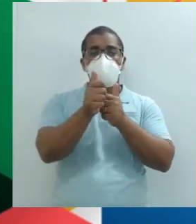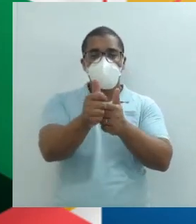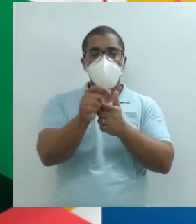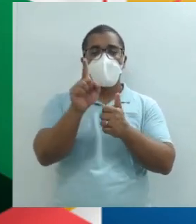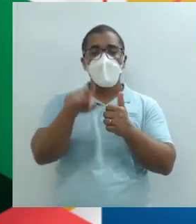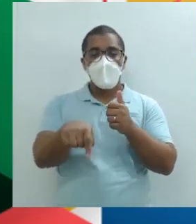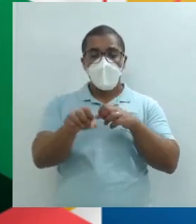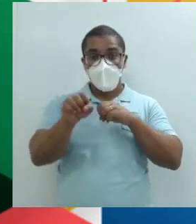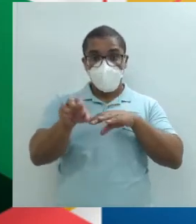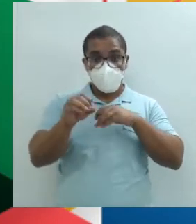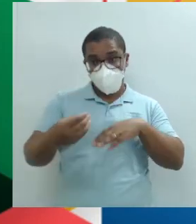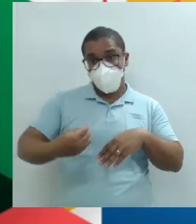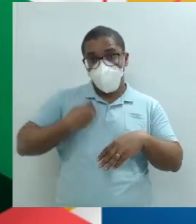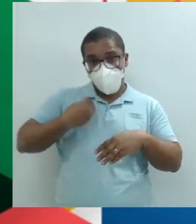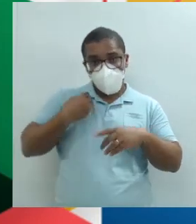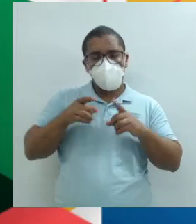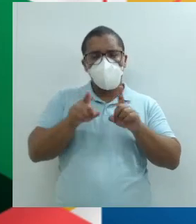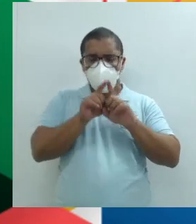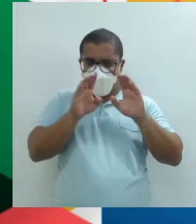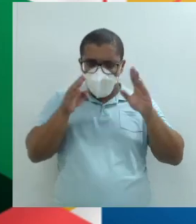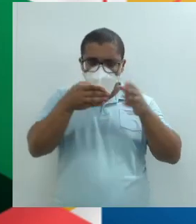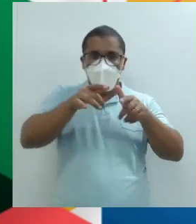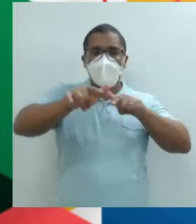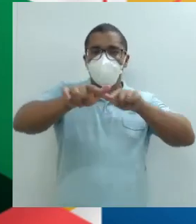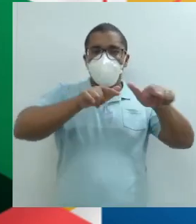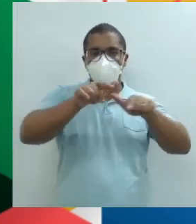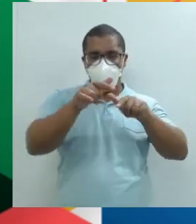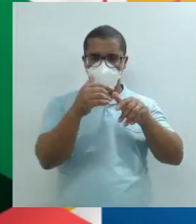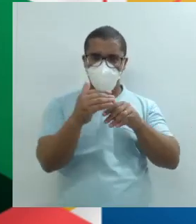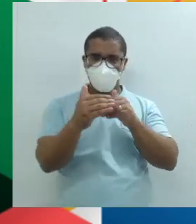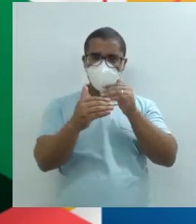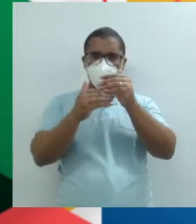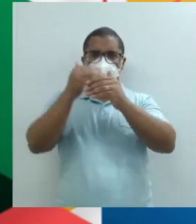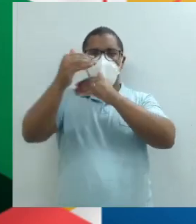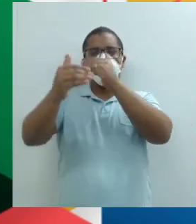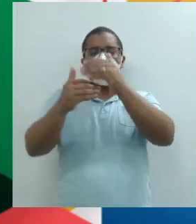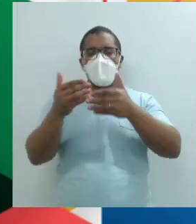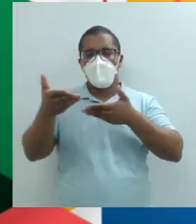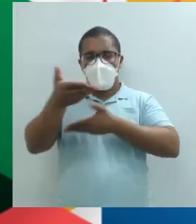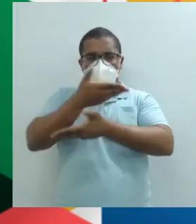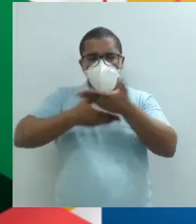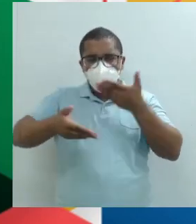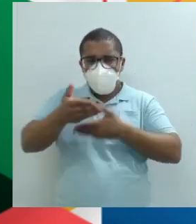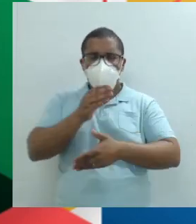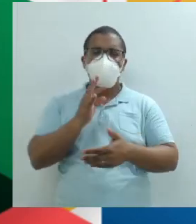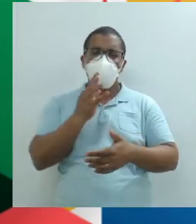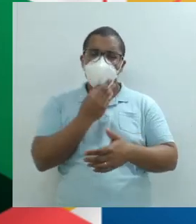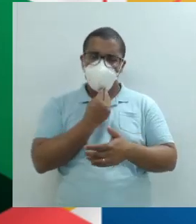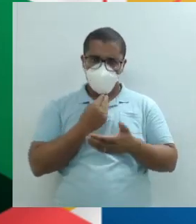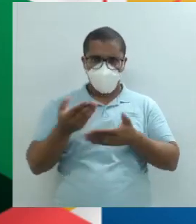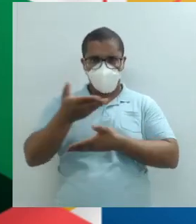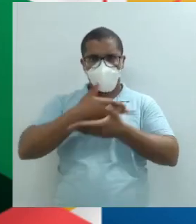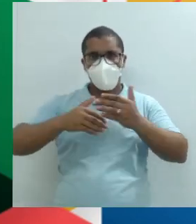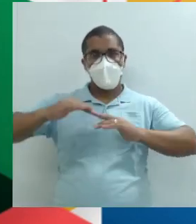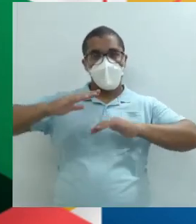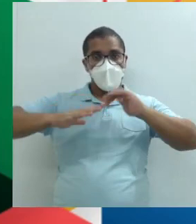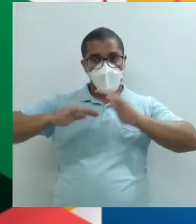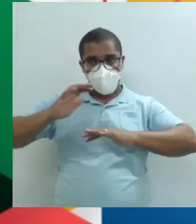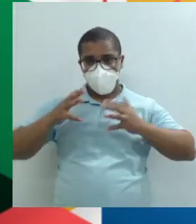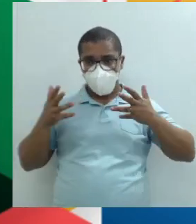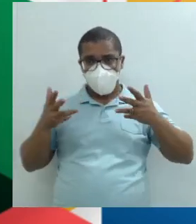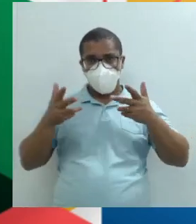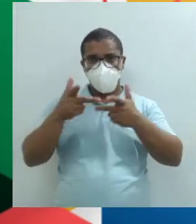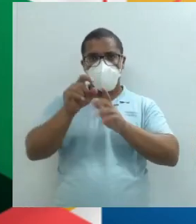Vida e para o Trabalho, desenvolvendo transferência de conhecimento e habilidades